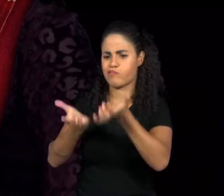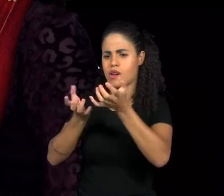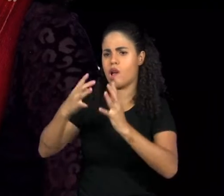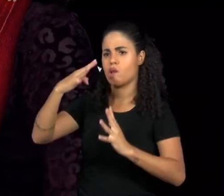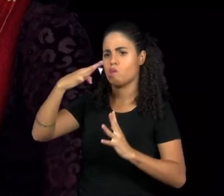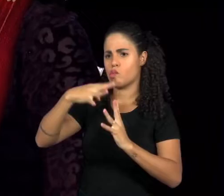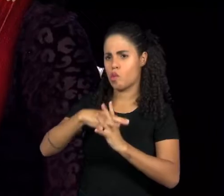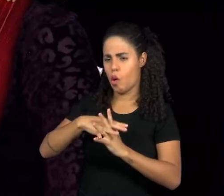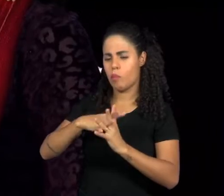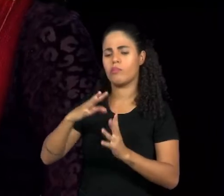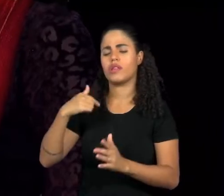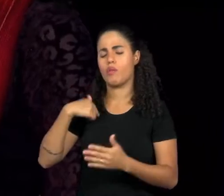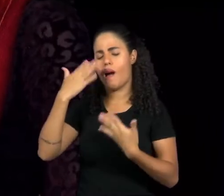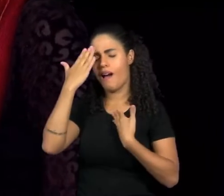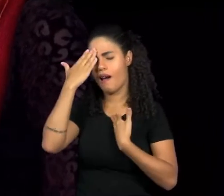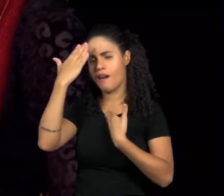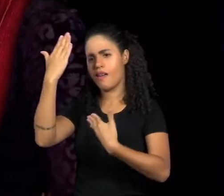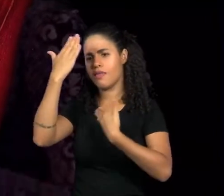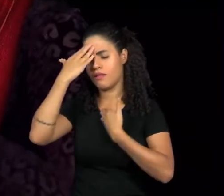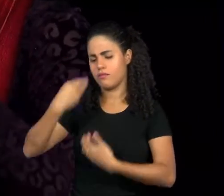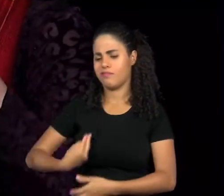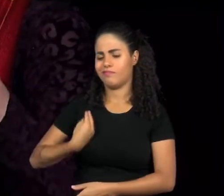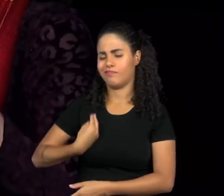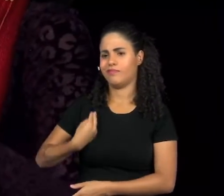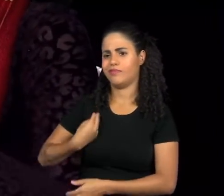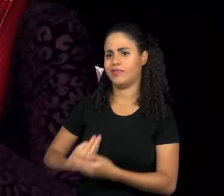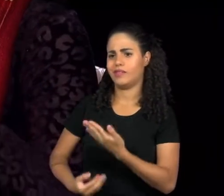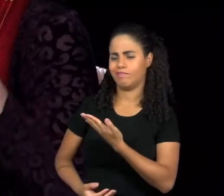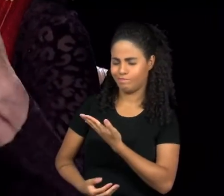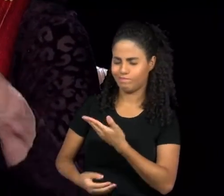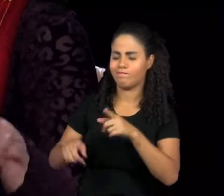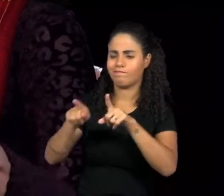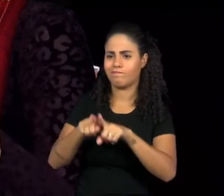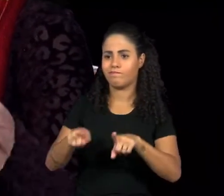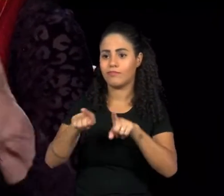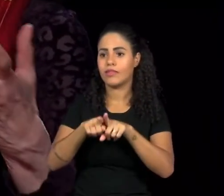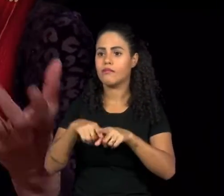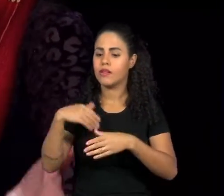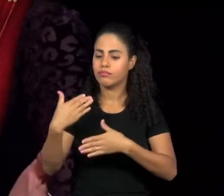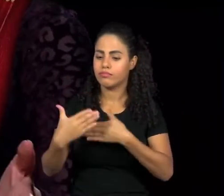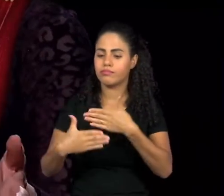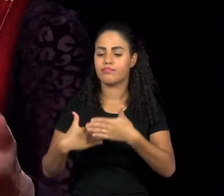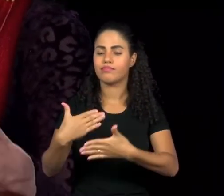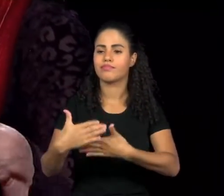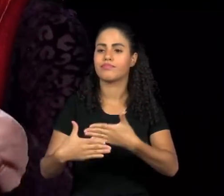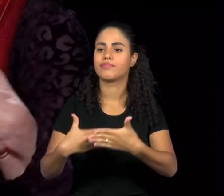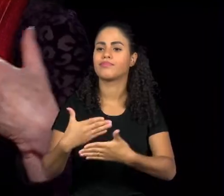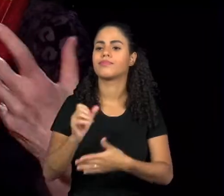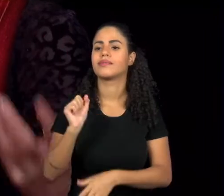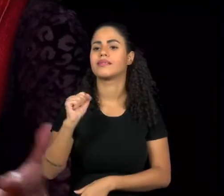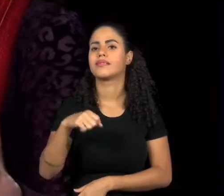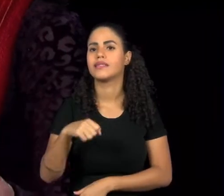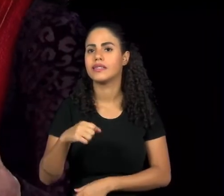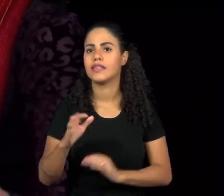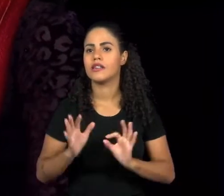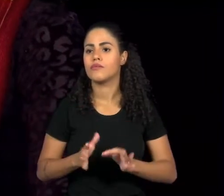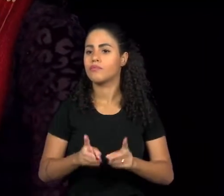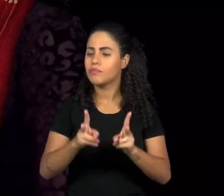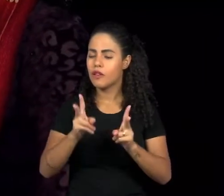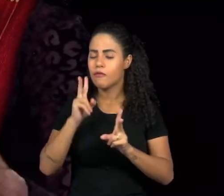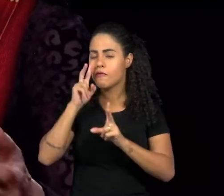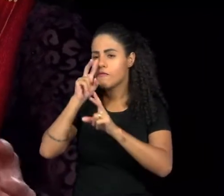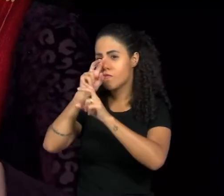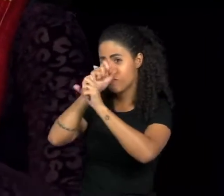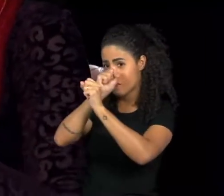né? Muito mesmo. E aí essa coisa com a Adhemar e a Marica foi ficando, e com o Paulo Herculano ficou muito forte